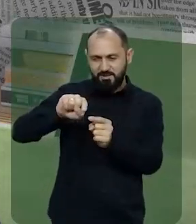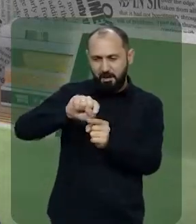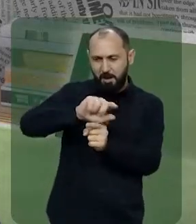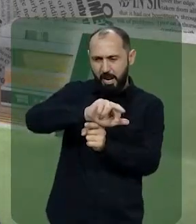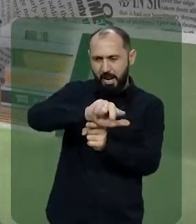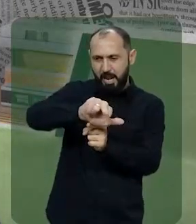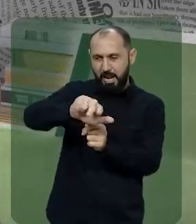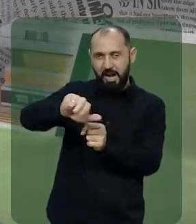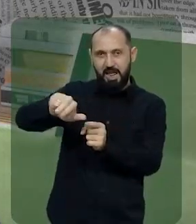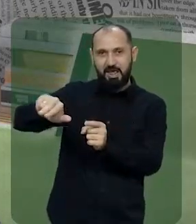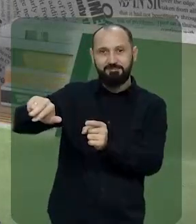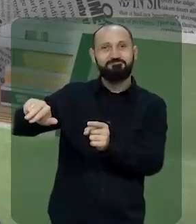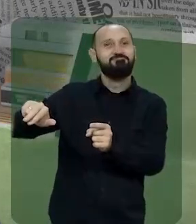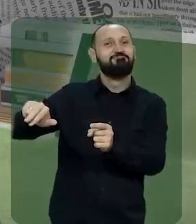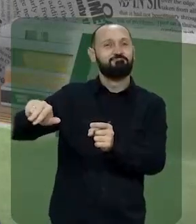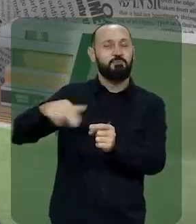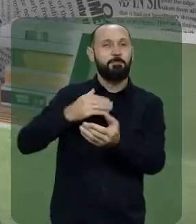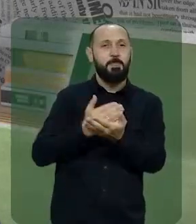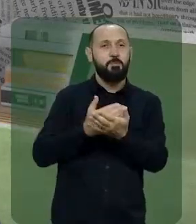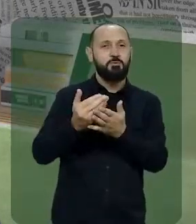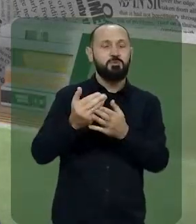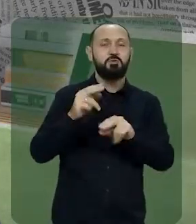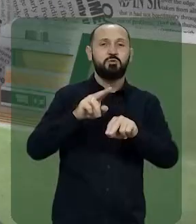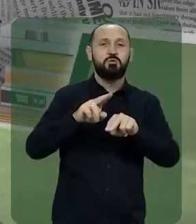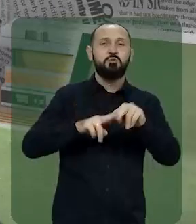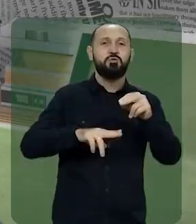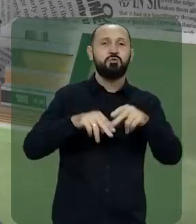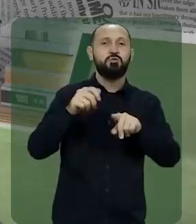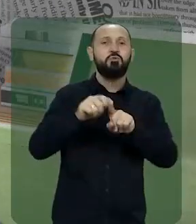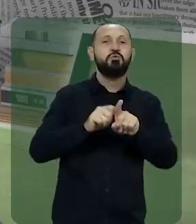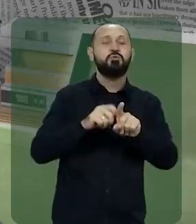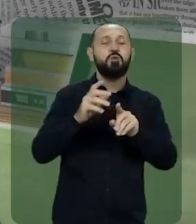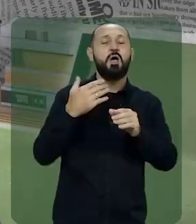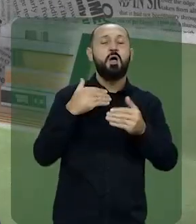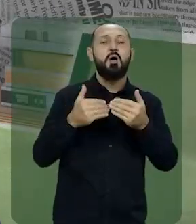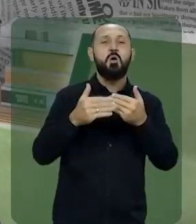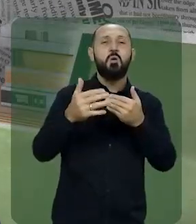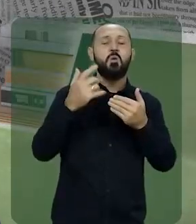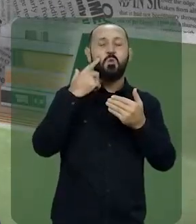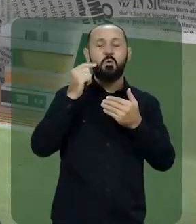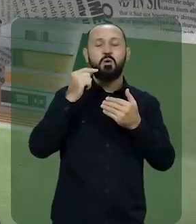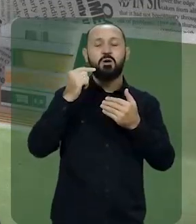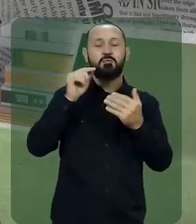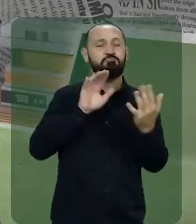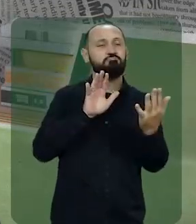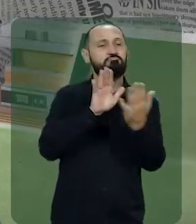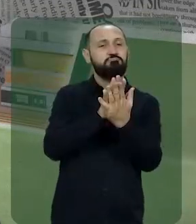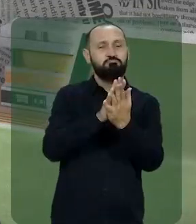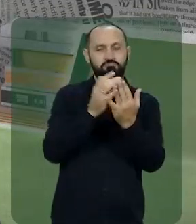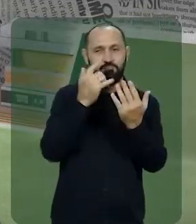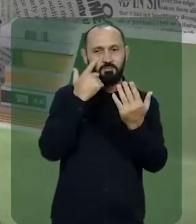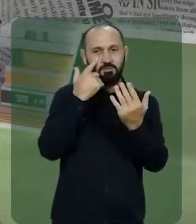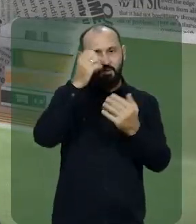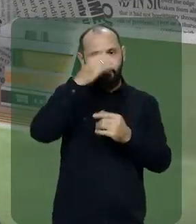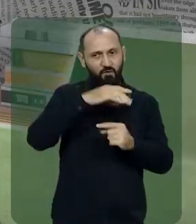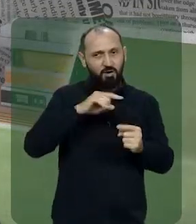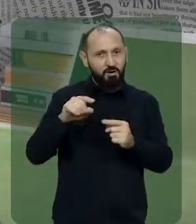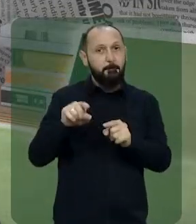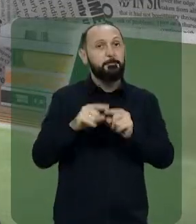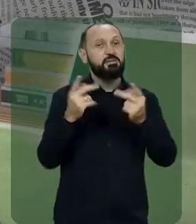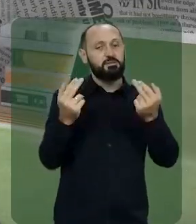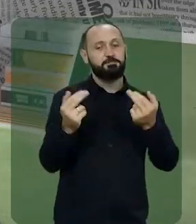esse desrespeito, as ofensas, várias formas de violências, né, que nós estamos entrando